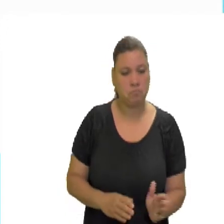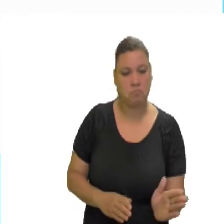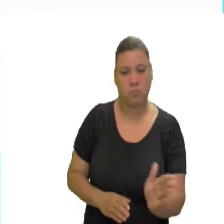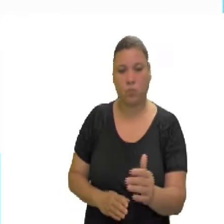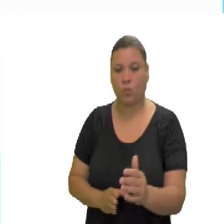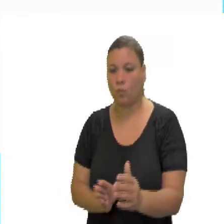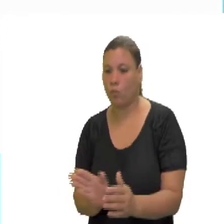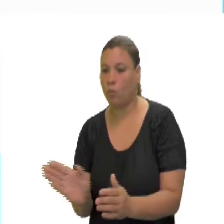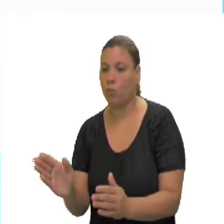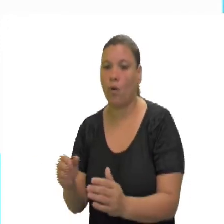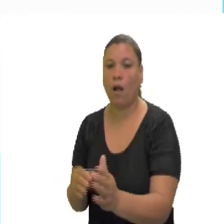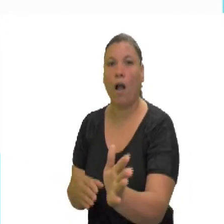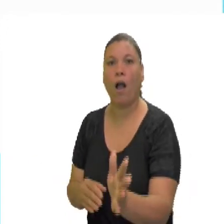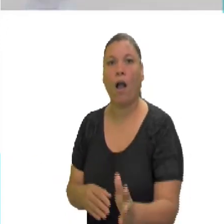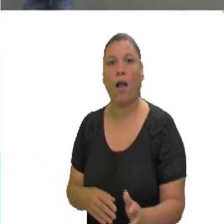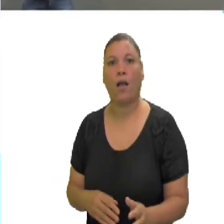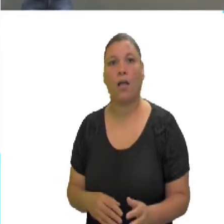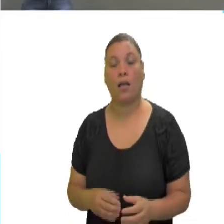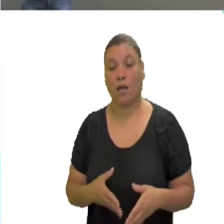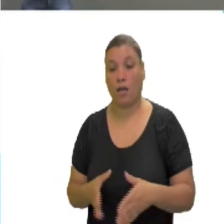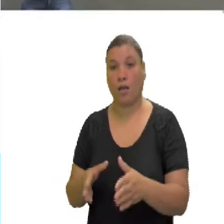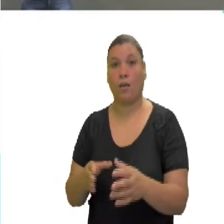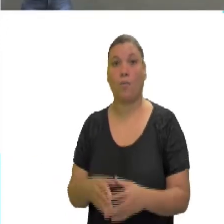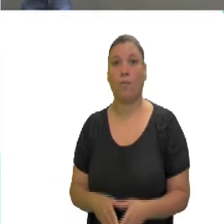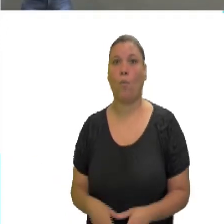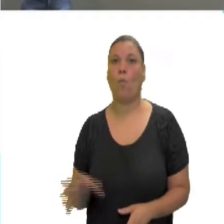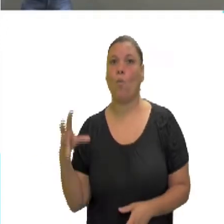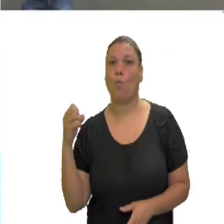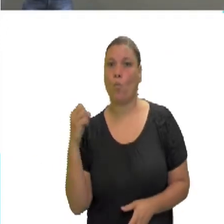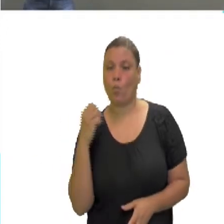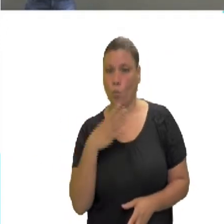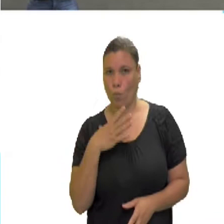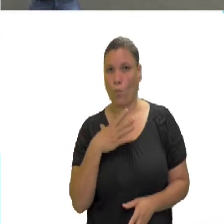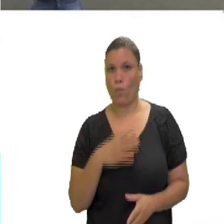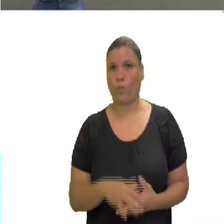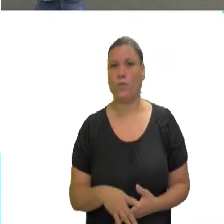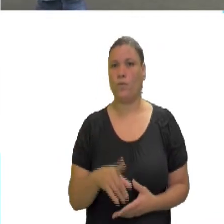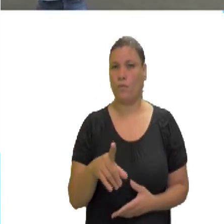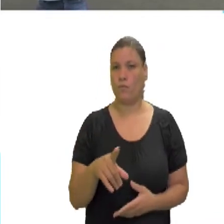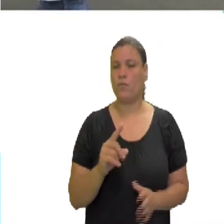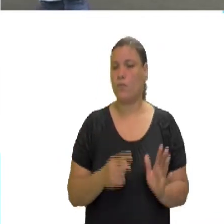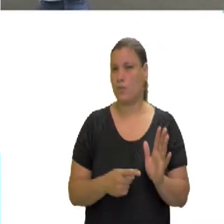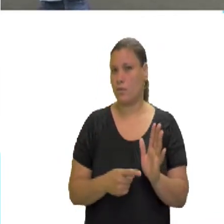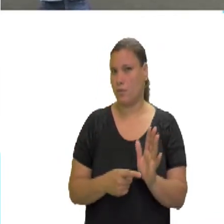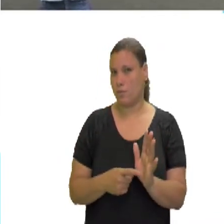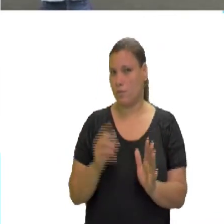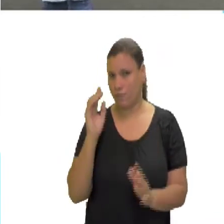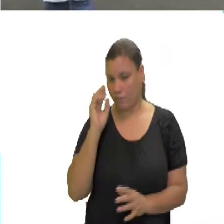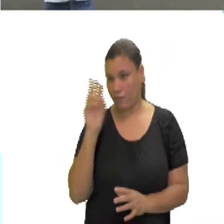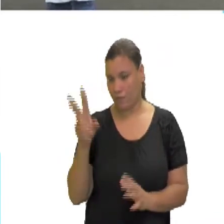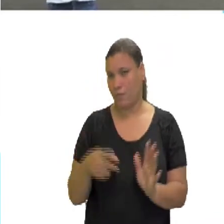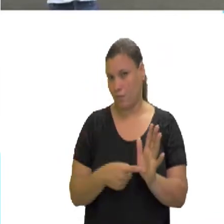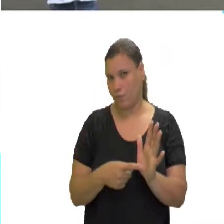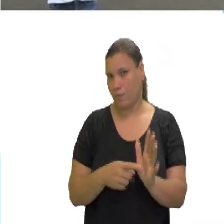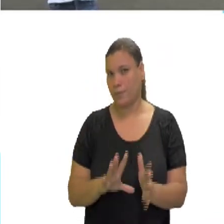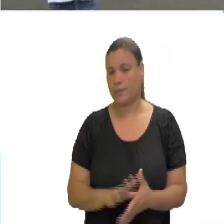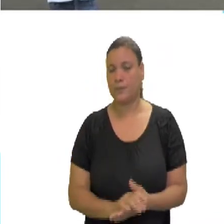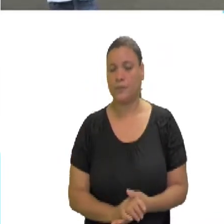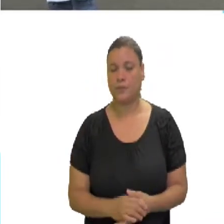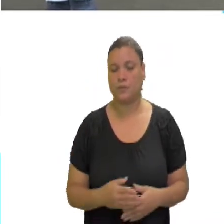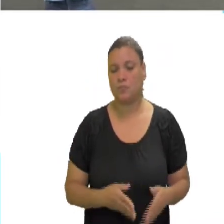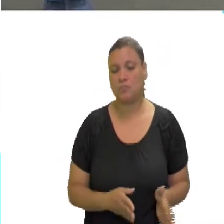história do Brasil, vocês vão ouvir sobre Caminho Velho e Caminho Novo. Então, essa construção de um novo caminho foi